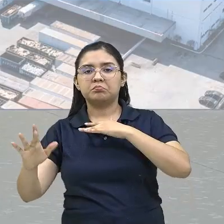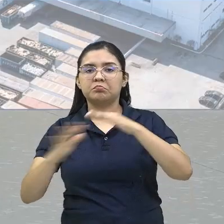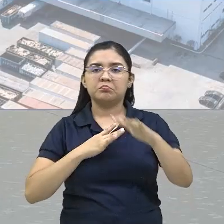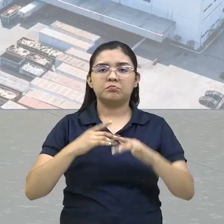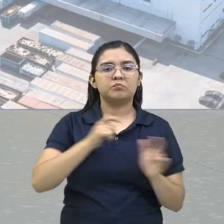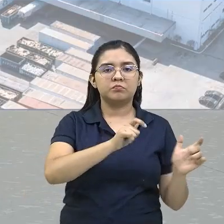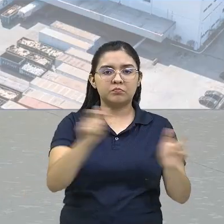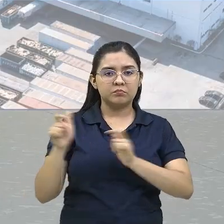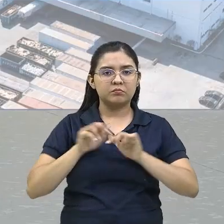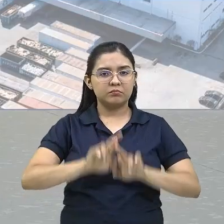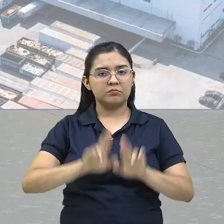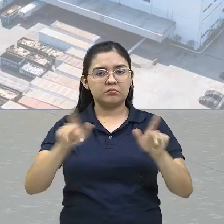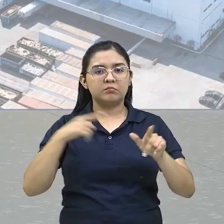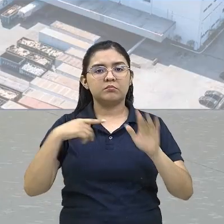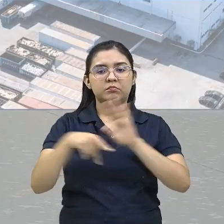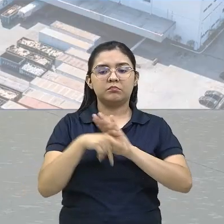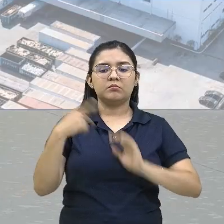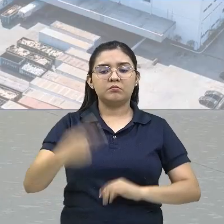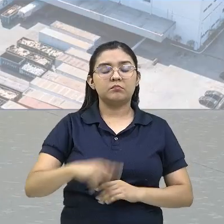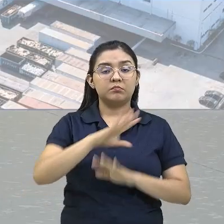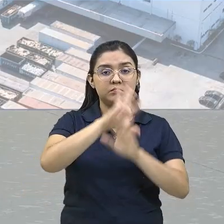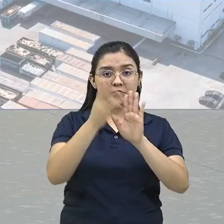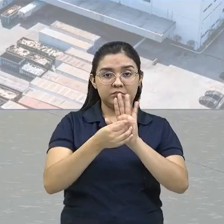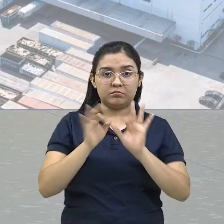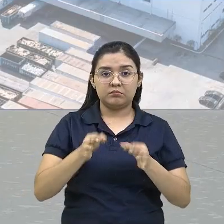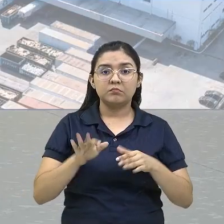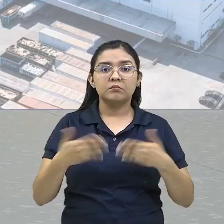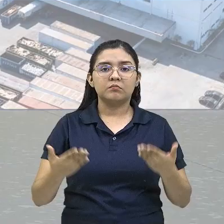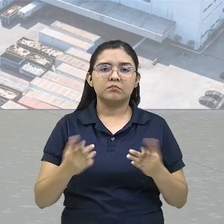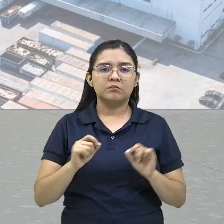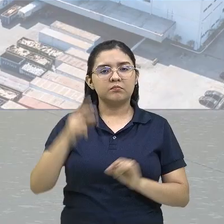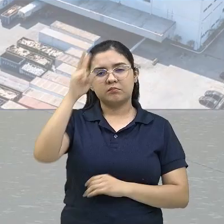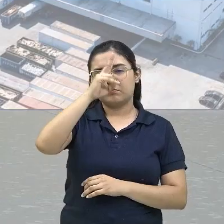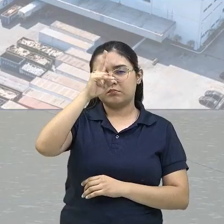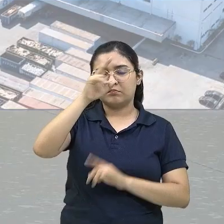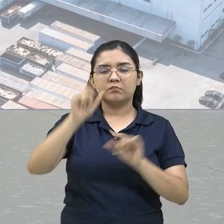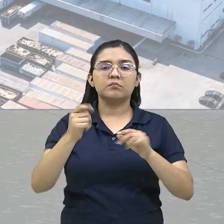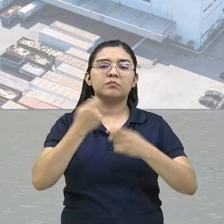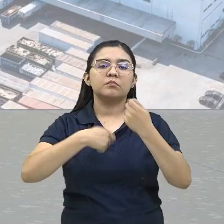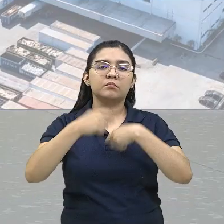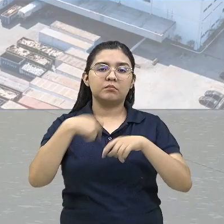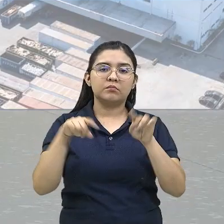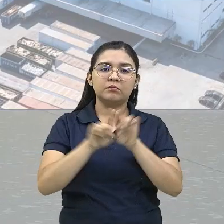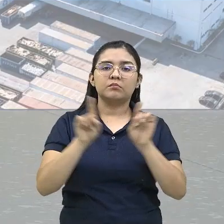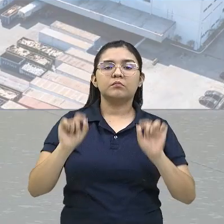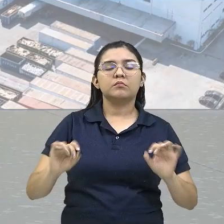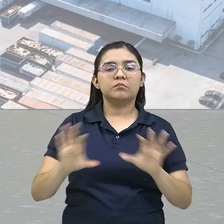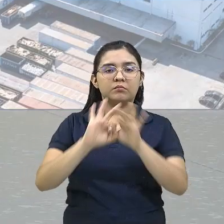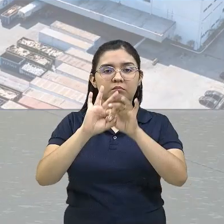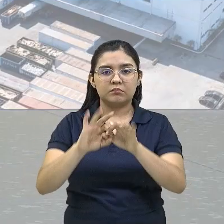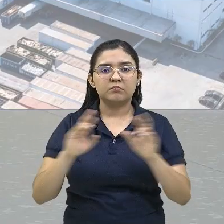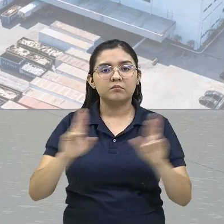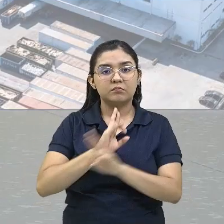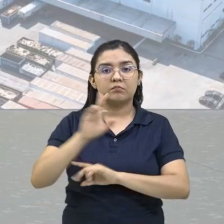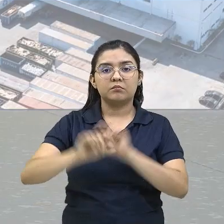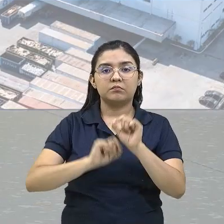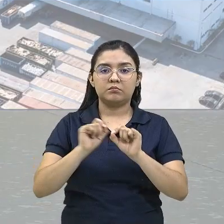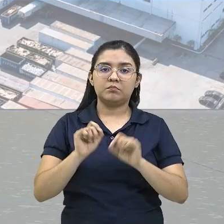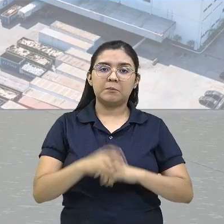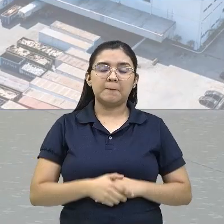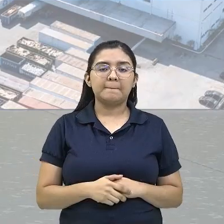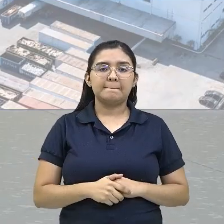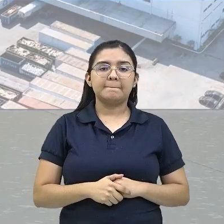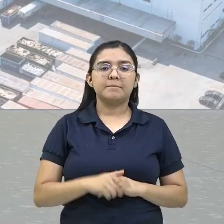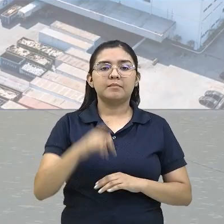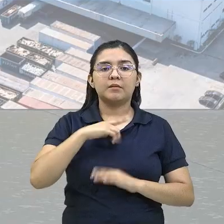tá, para a Amazônia, por exemplo, tá ok? Então, lembra, a economia está diretamente relacionada